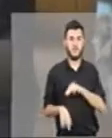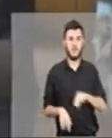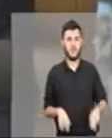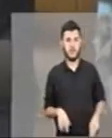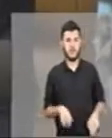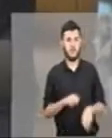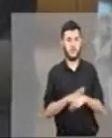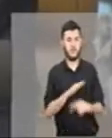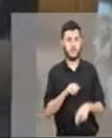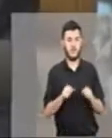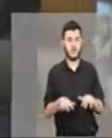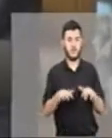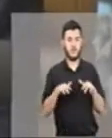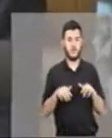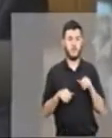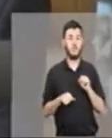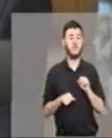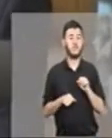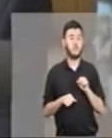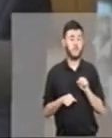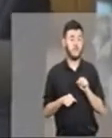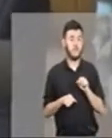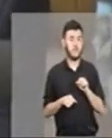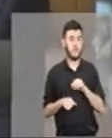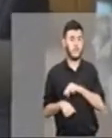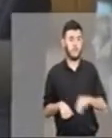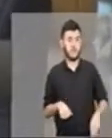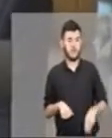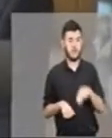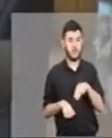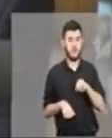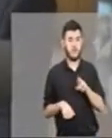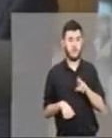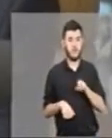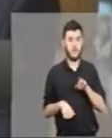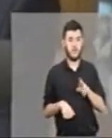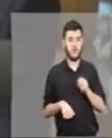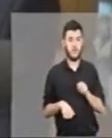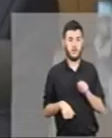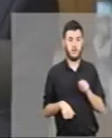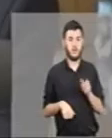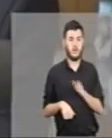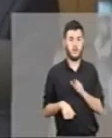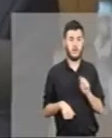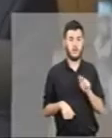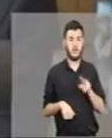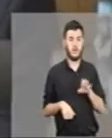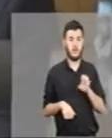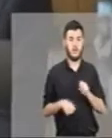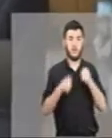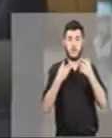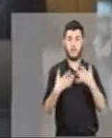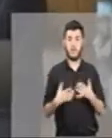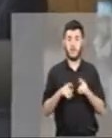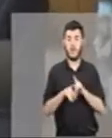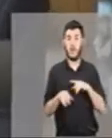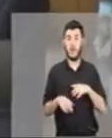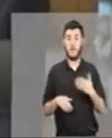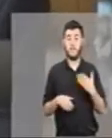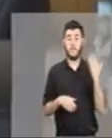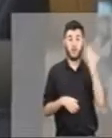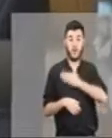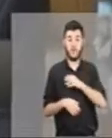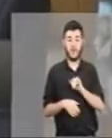e ação cautelar 4297. A prova ilícita originária contamina as demais provas